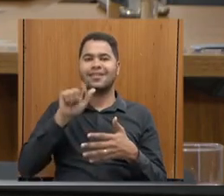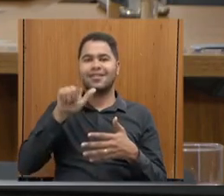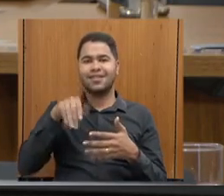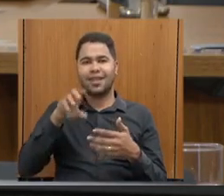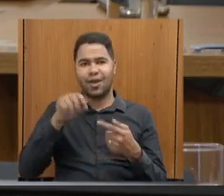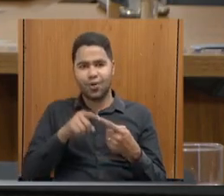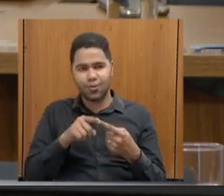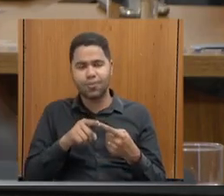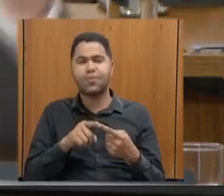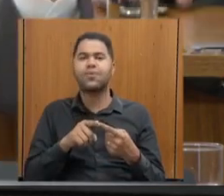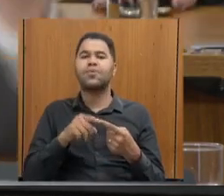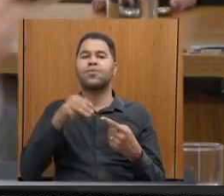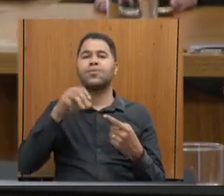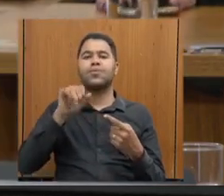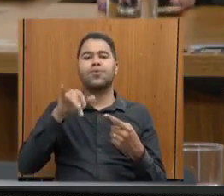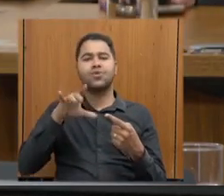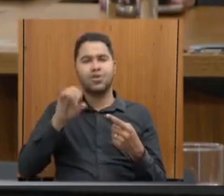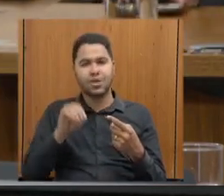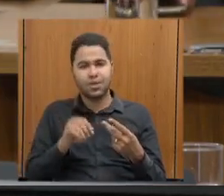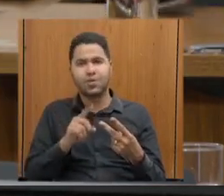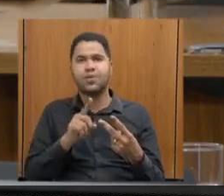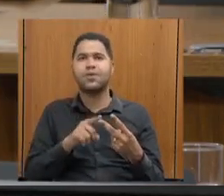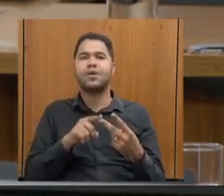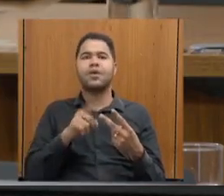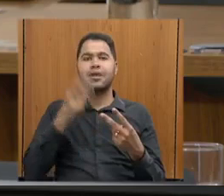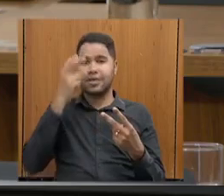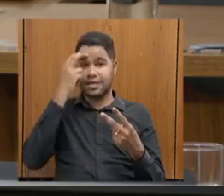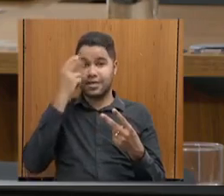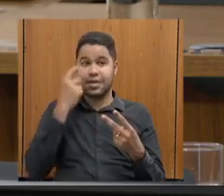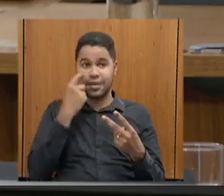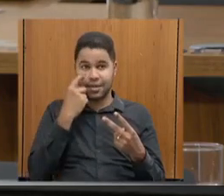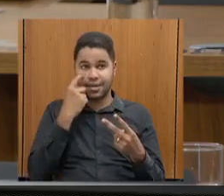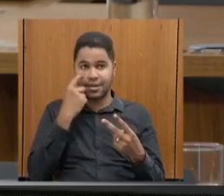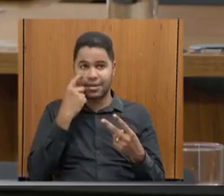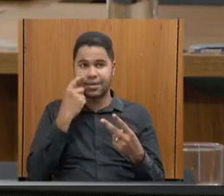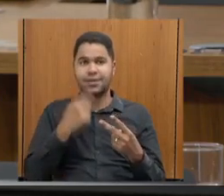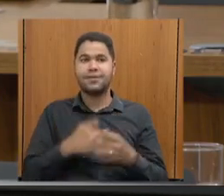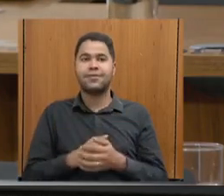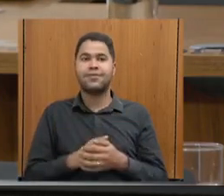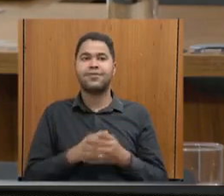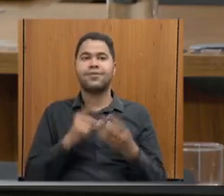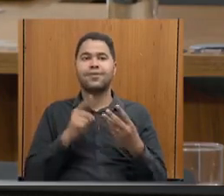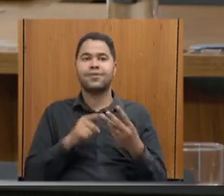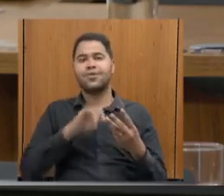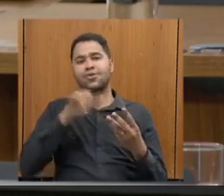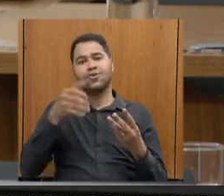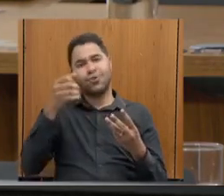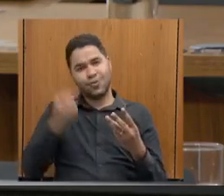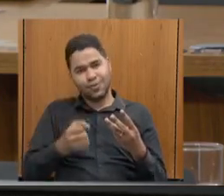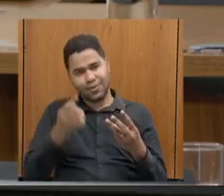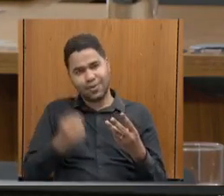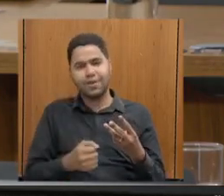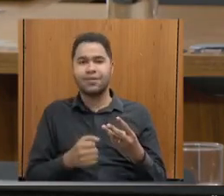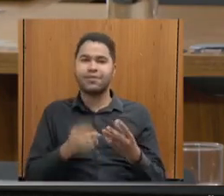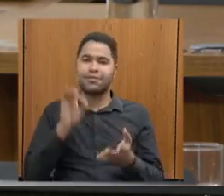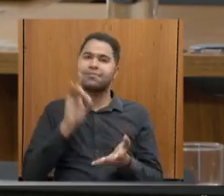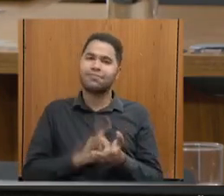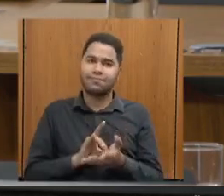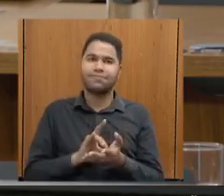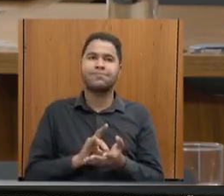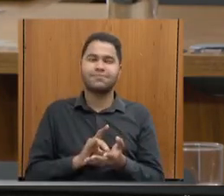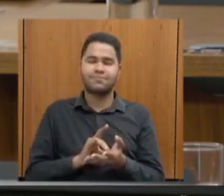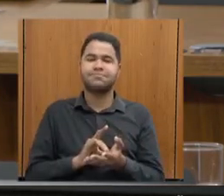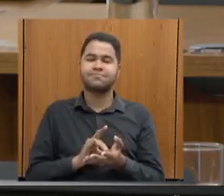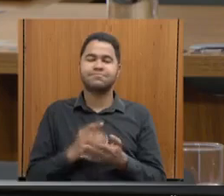Bernardo Lucília Deputado Zé Guilherme Deputado João Leite né e fato é